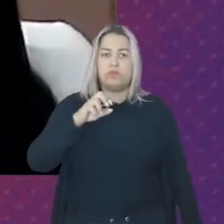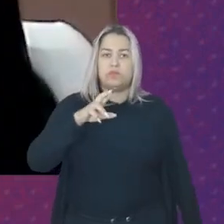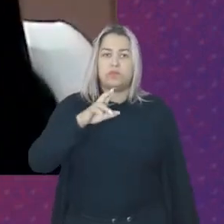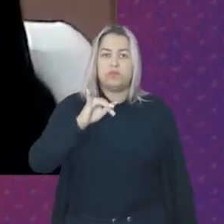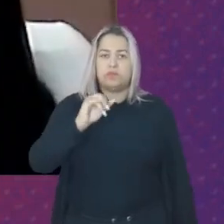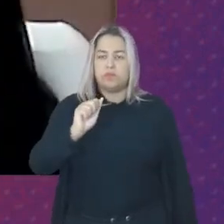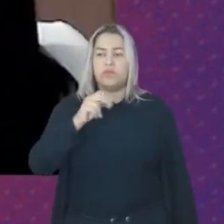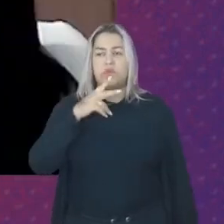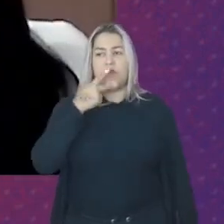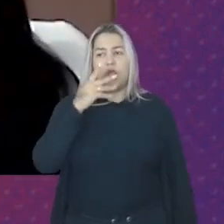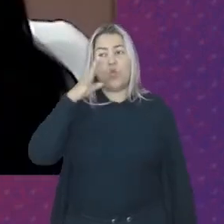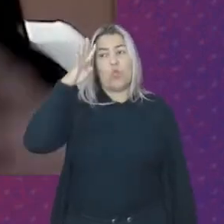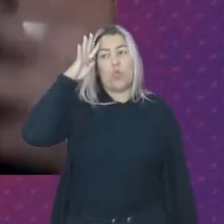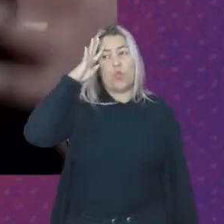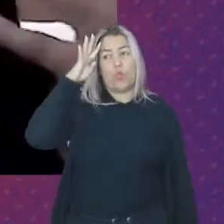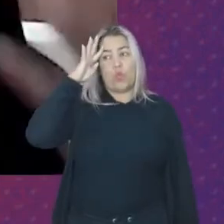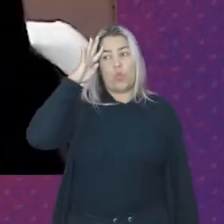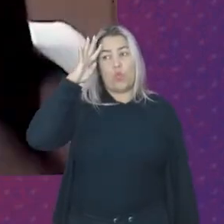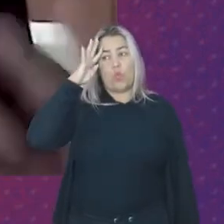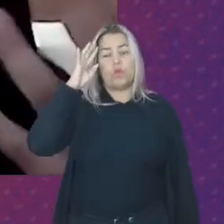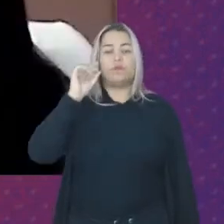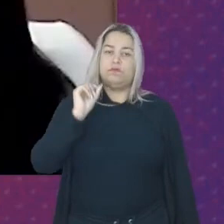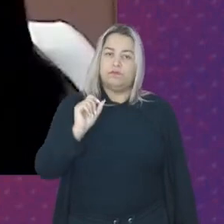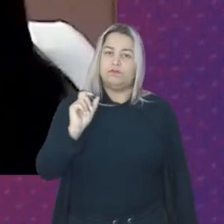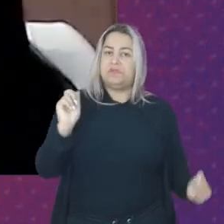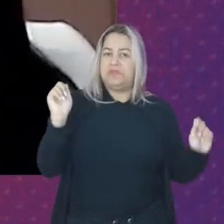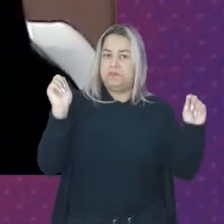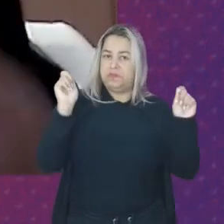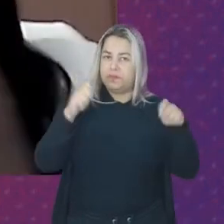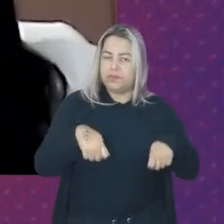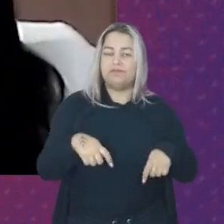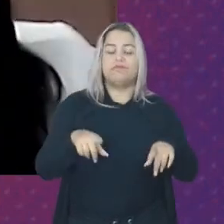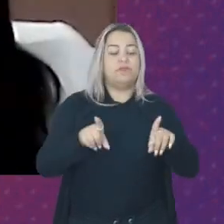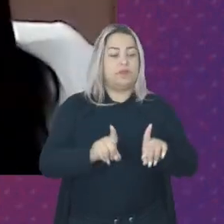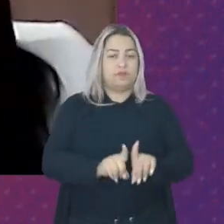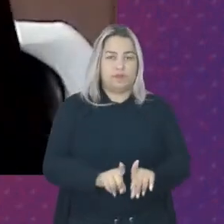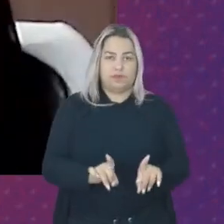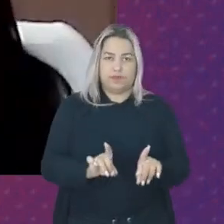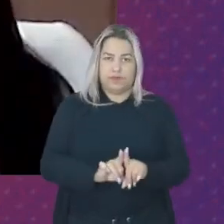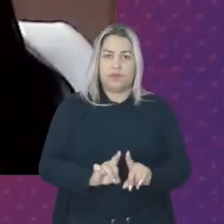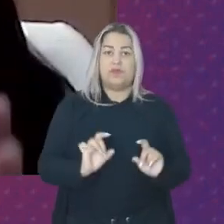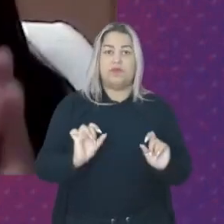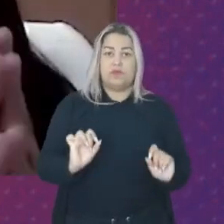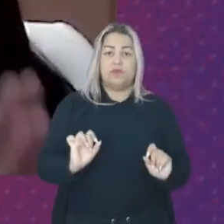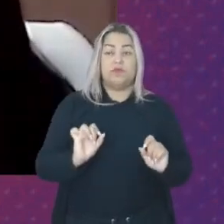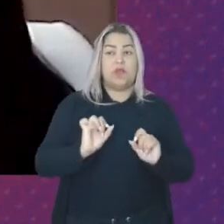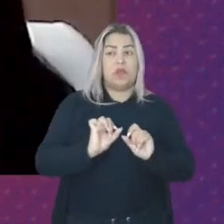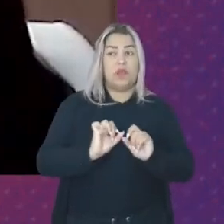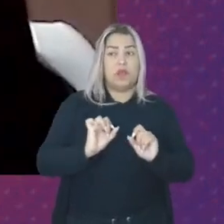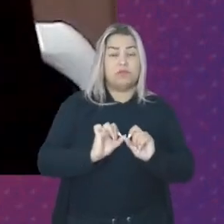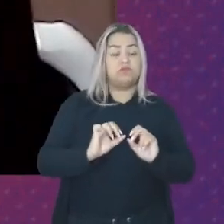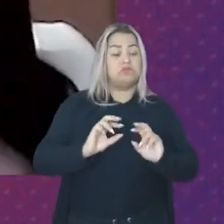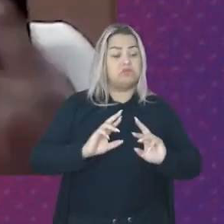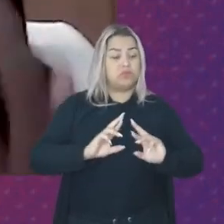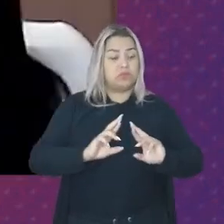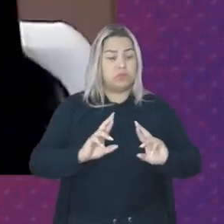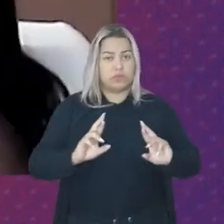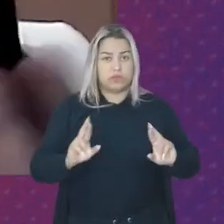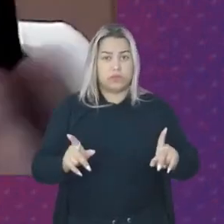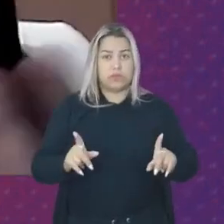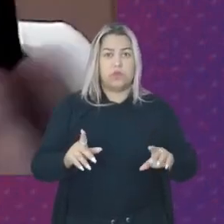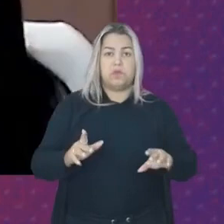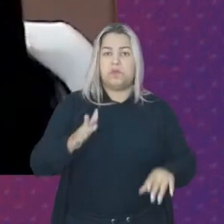que te torna quarta-feira. Então, é necessário que você faça conteúdos diferentes